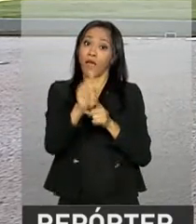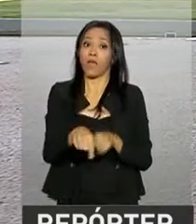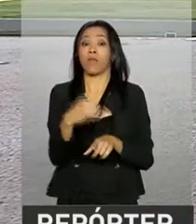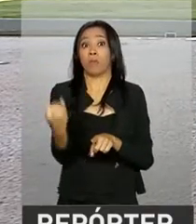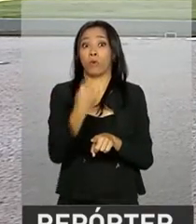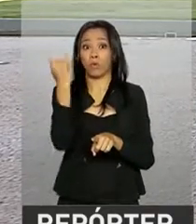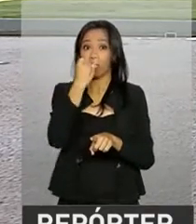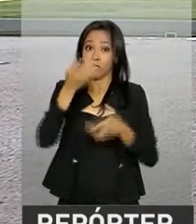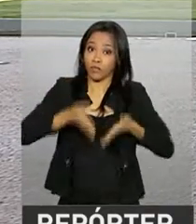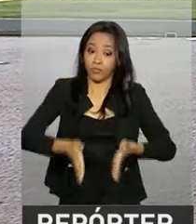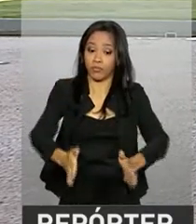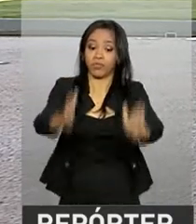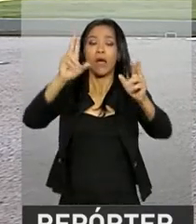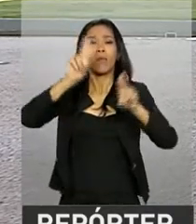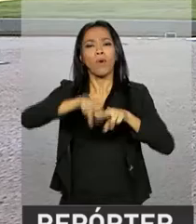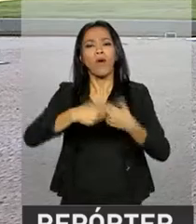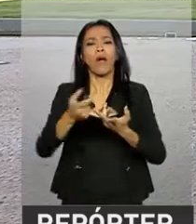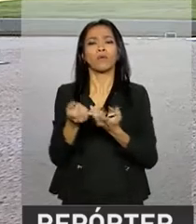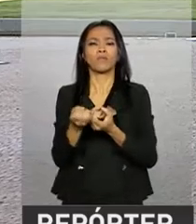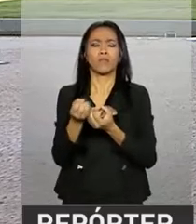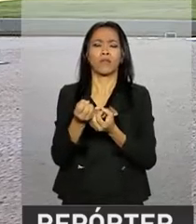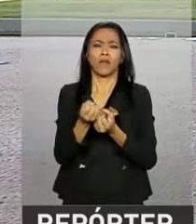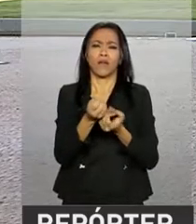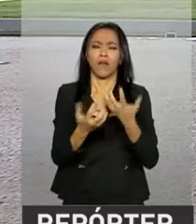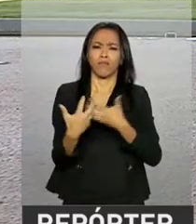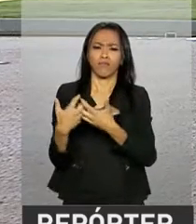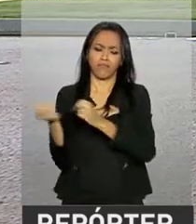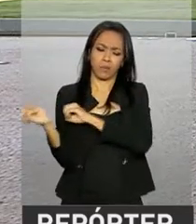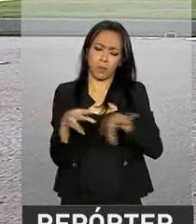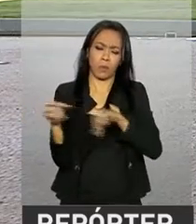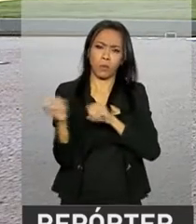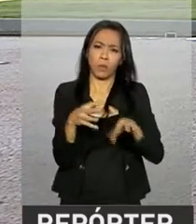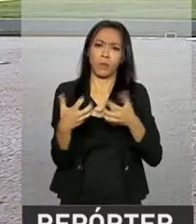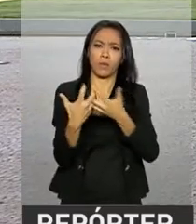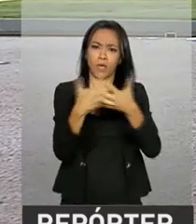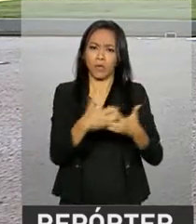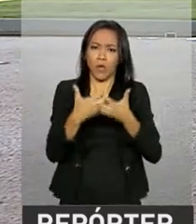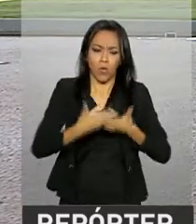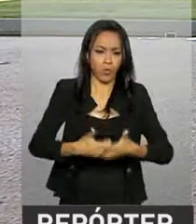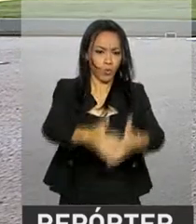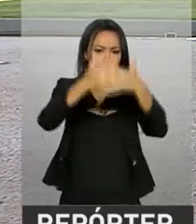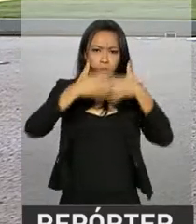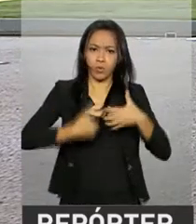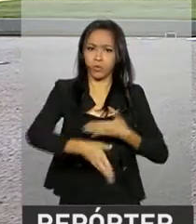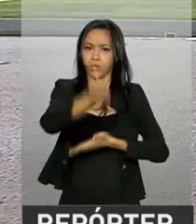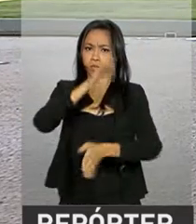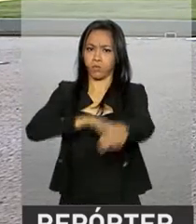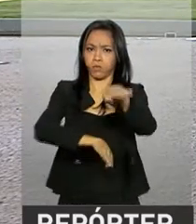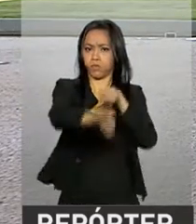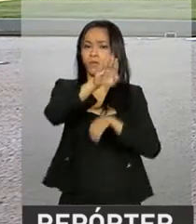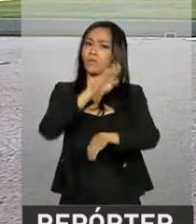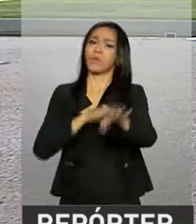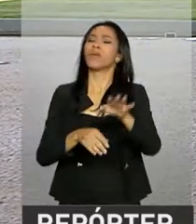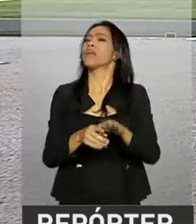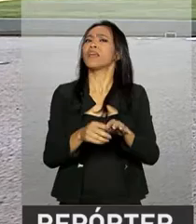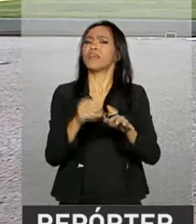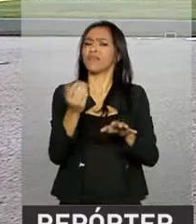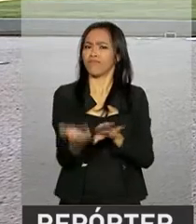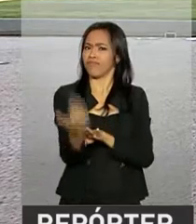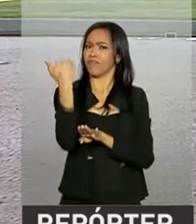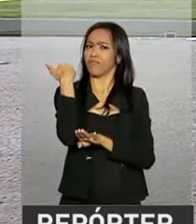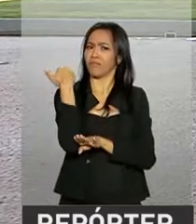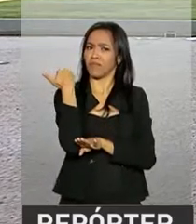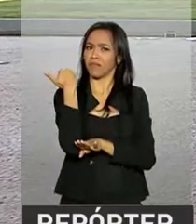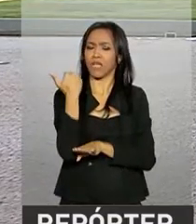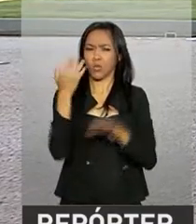produção agrícola do Centro-Oeste através do Arco Norte do país. E há mais de uma semana, fortes chuvas aí